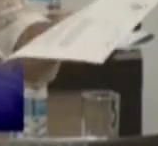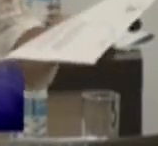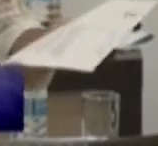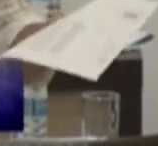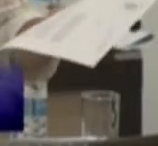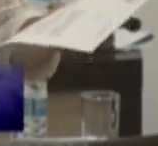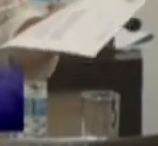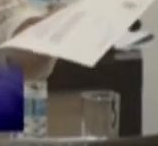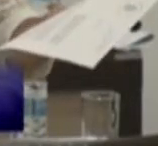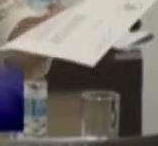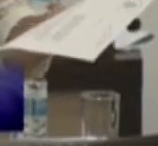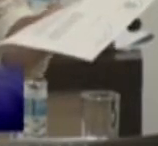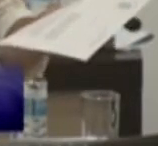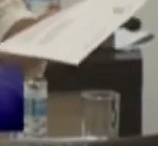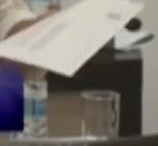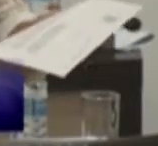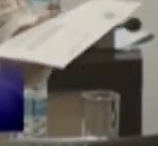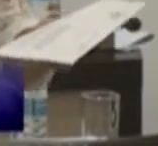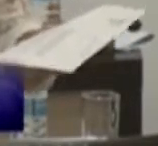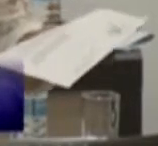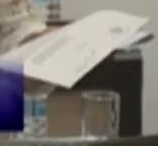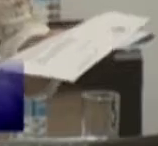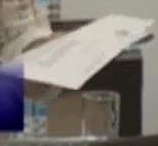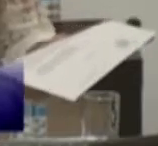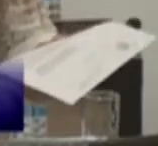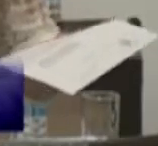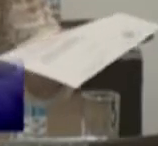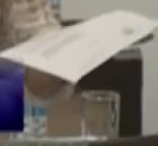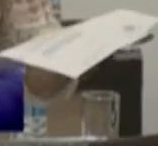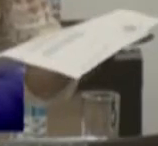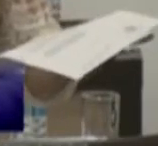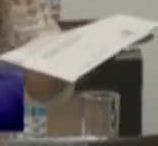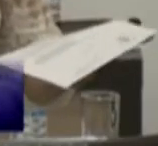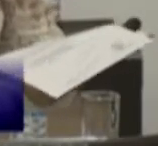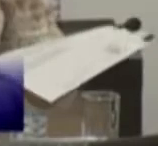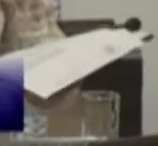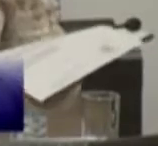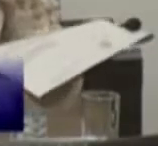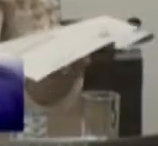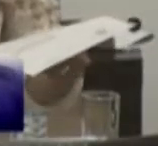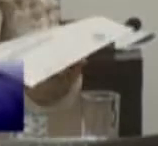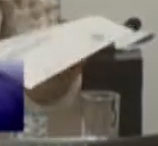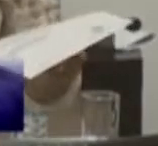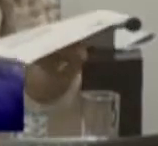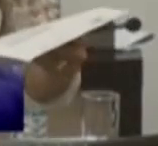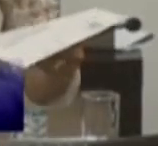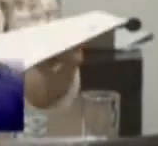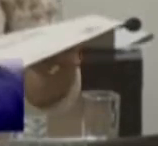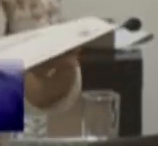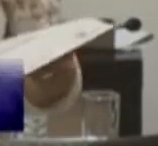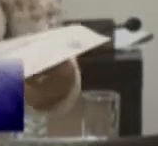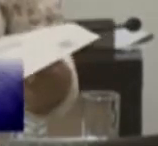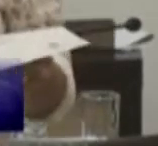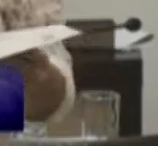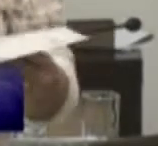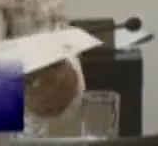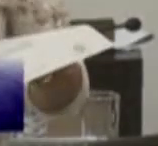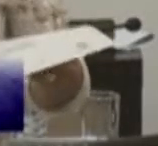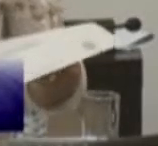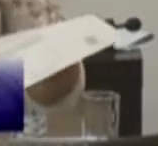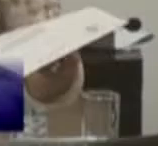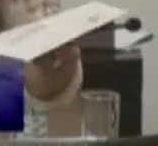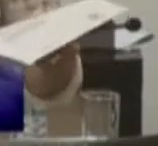Educacional João Fischer, da área de surdez, que é uma unidade ligada ao CEPROSOM, entrou com esse